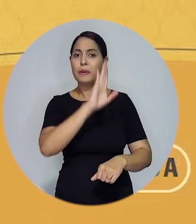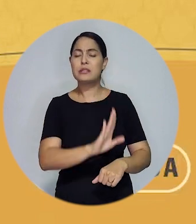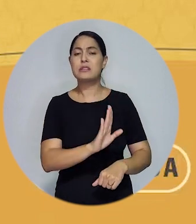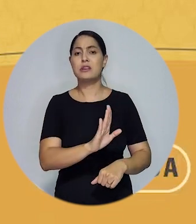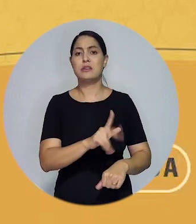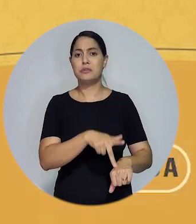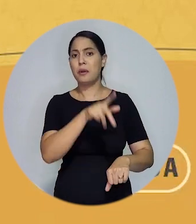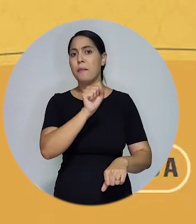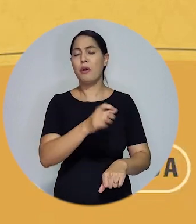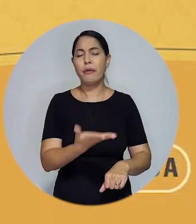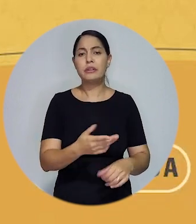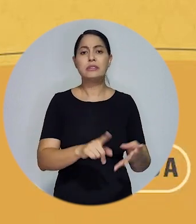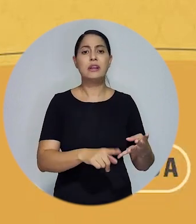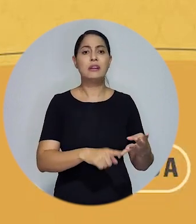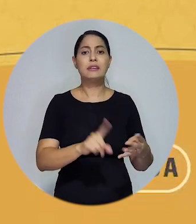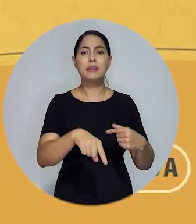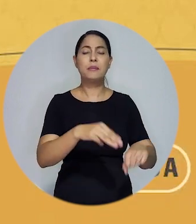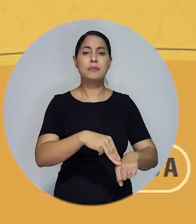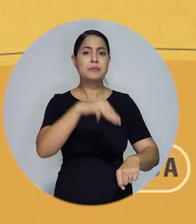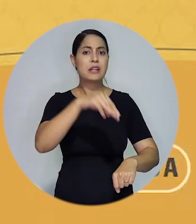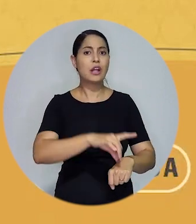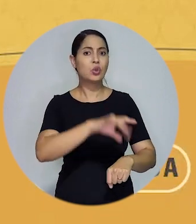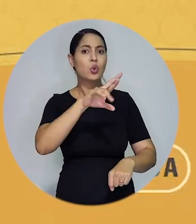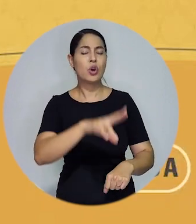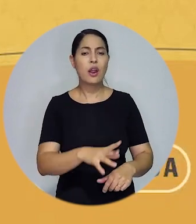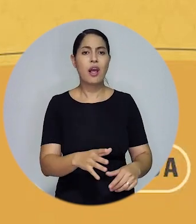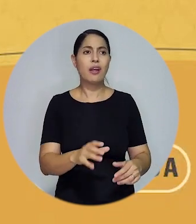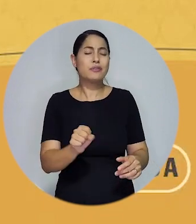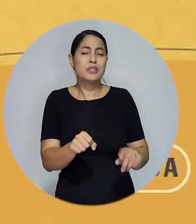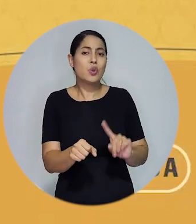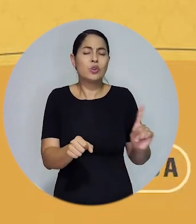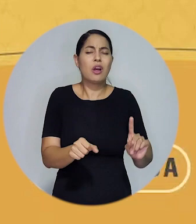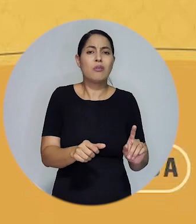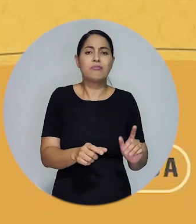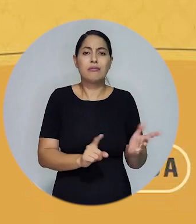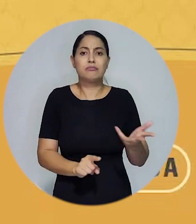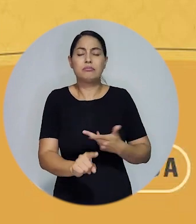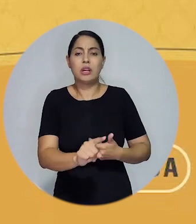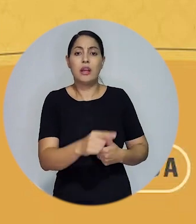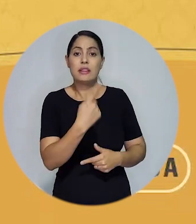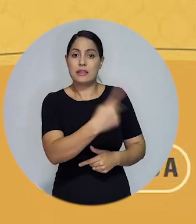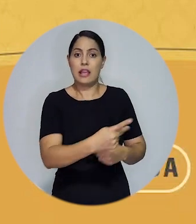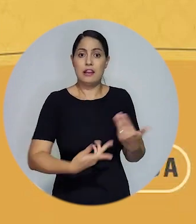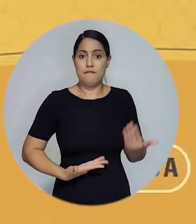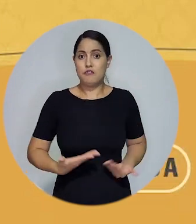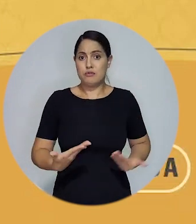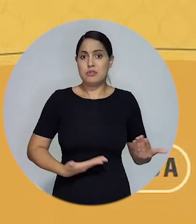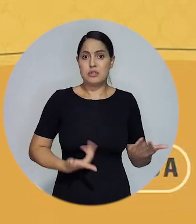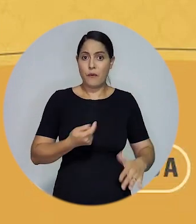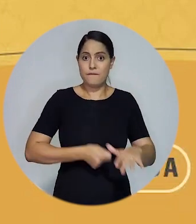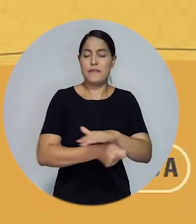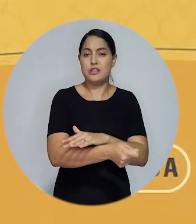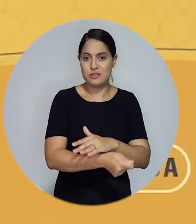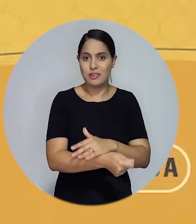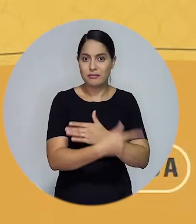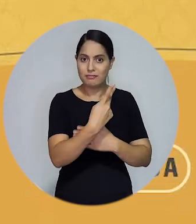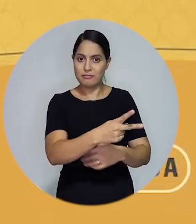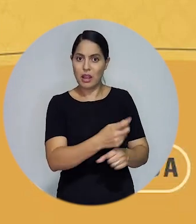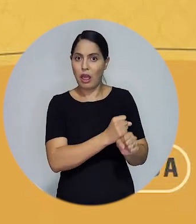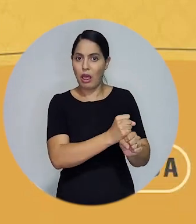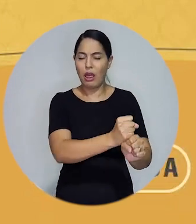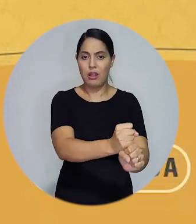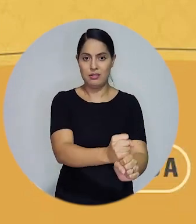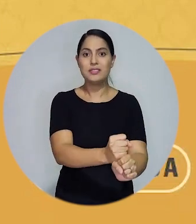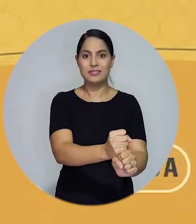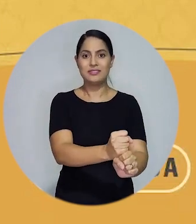um LLM fora do Brasil, né, uma pós fora do Brasil, fez um mestrado, fez um doutorado ou não, mas, enfim, você investiu na tua carreira ao longo